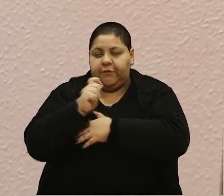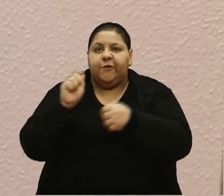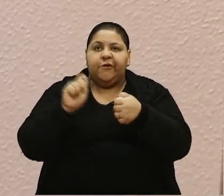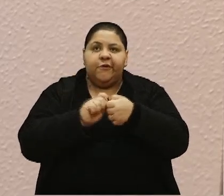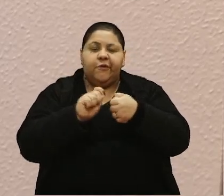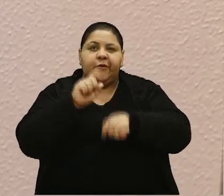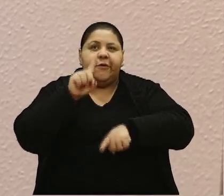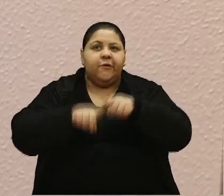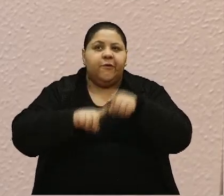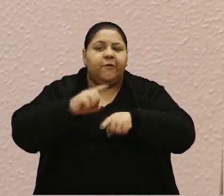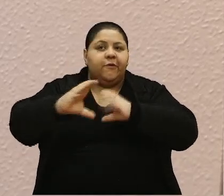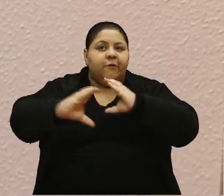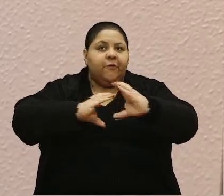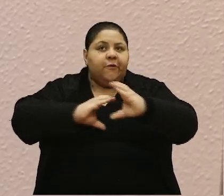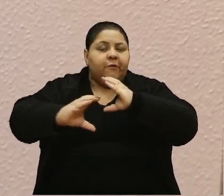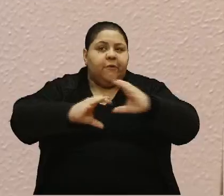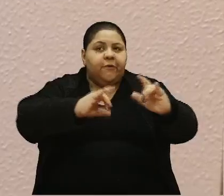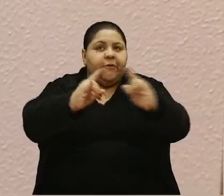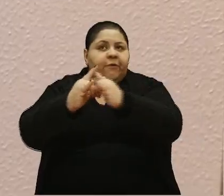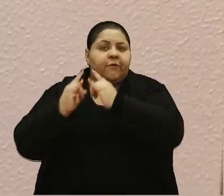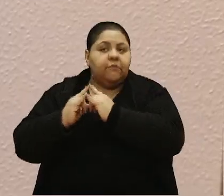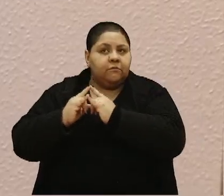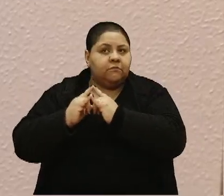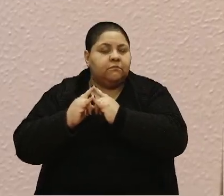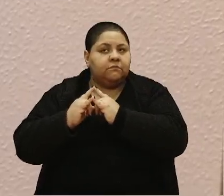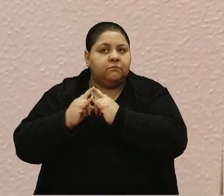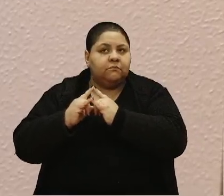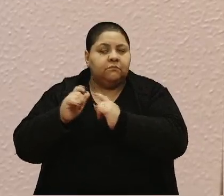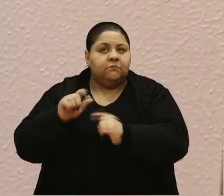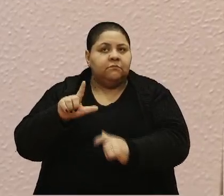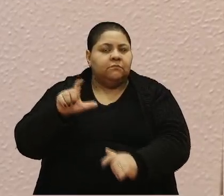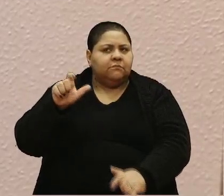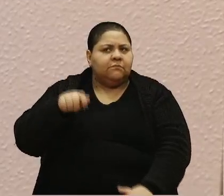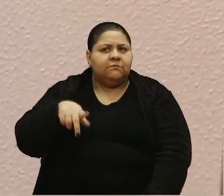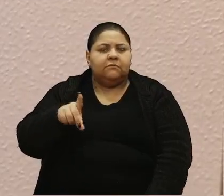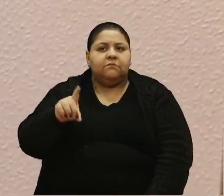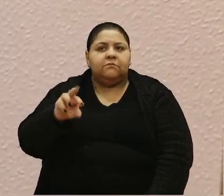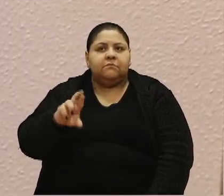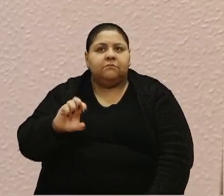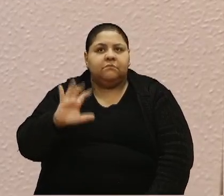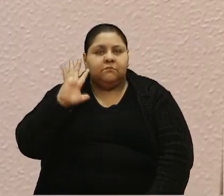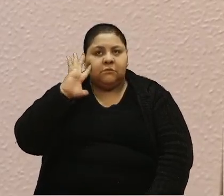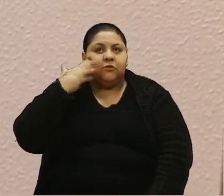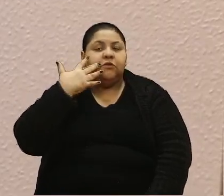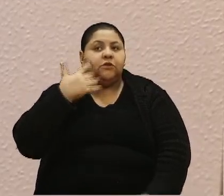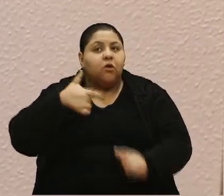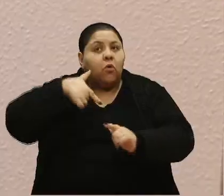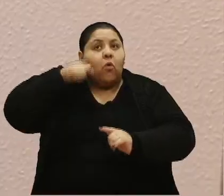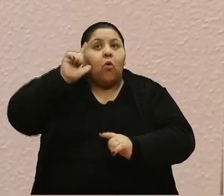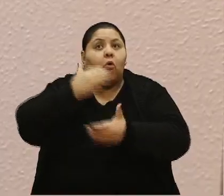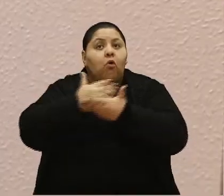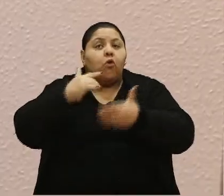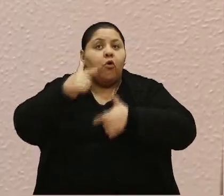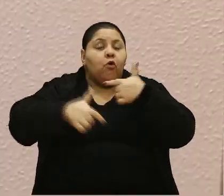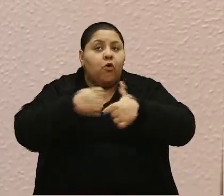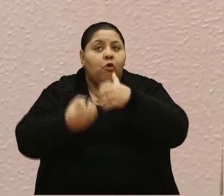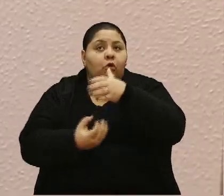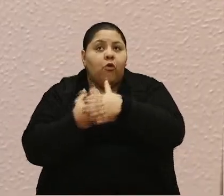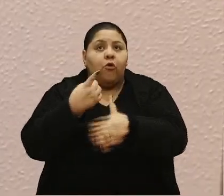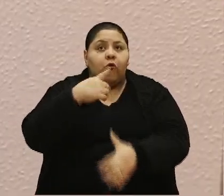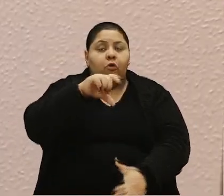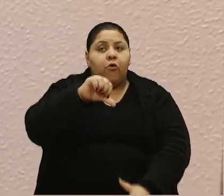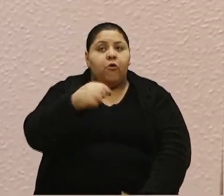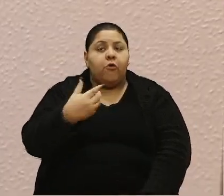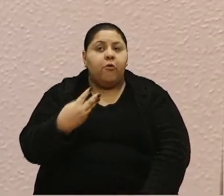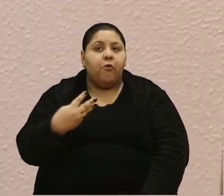de diretor de comunicação da entidade, Alejandro Guerreiro, pela posse da entidade que aconteceu no dia de ontem. Fundada em 1937, a